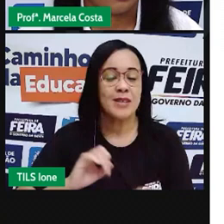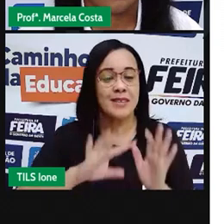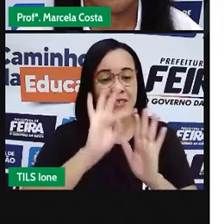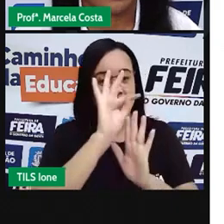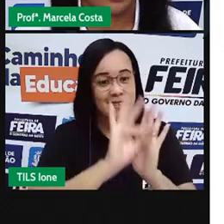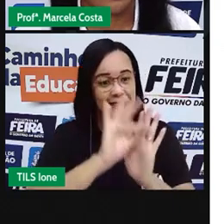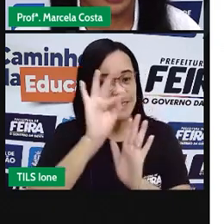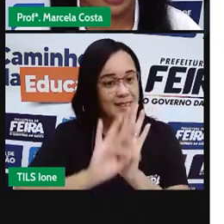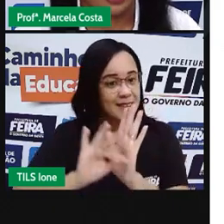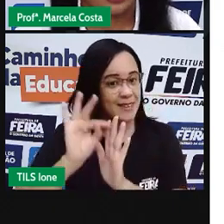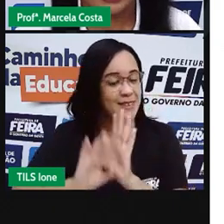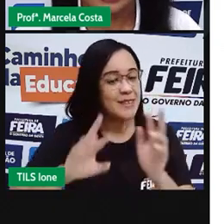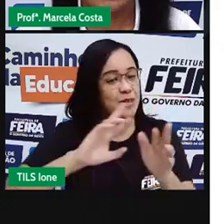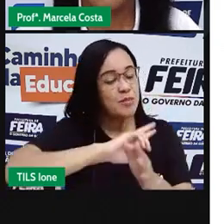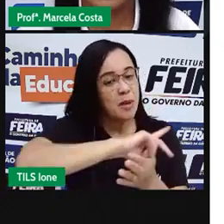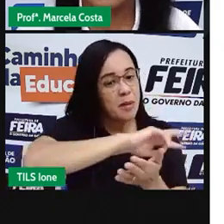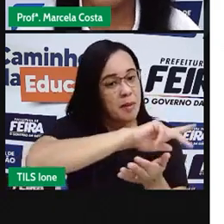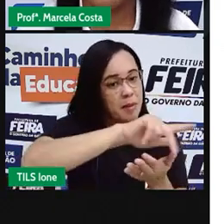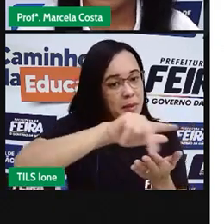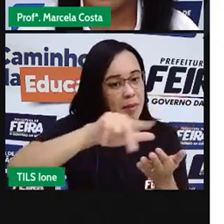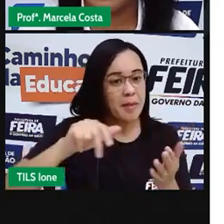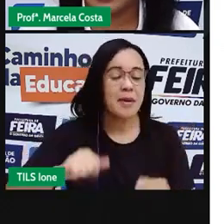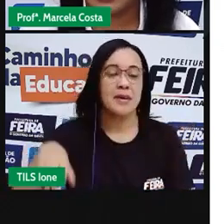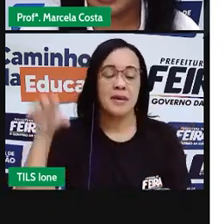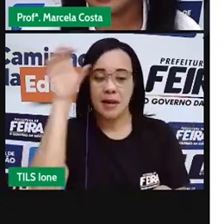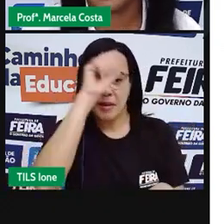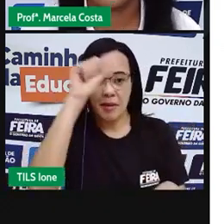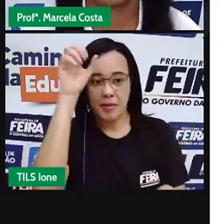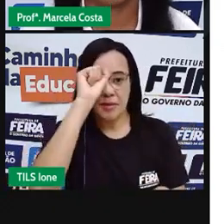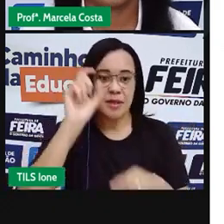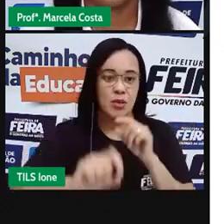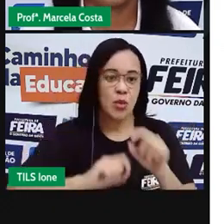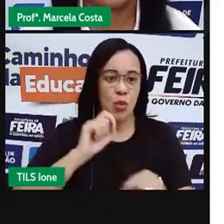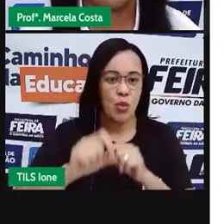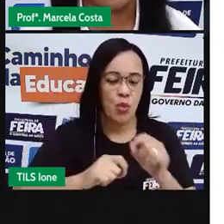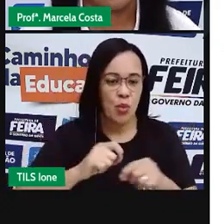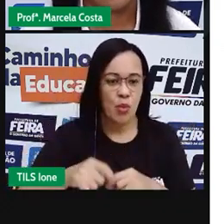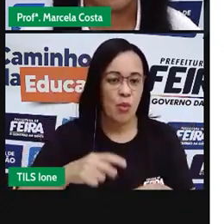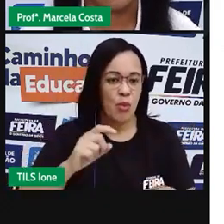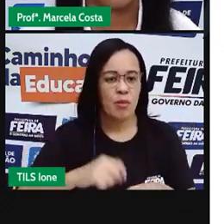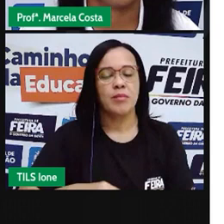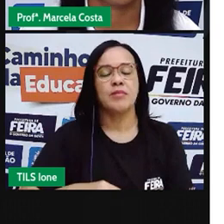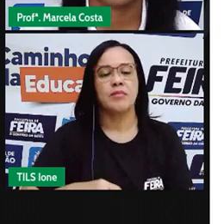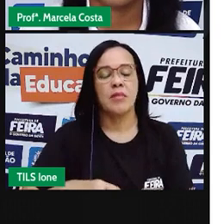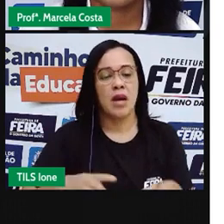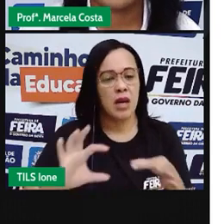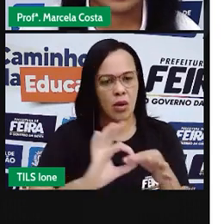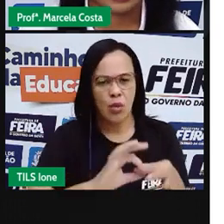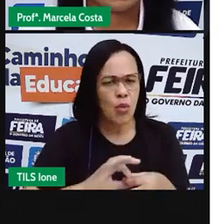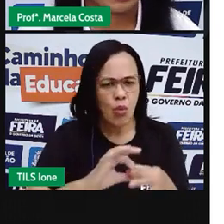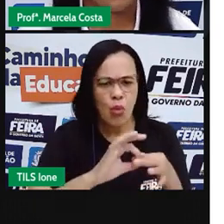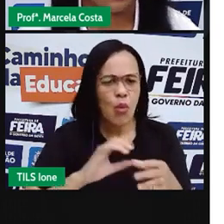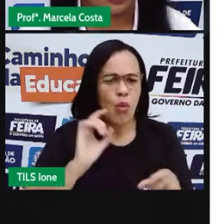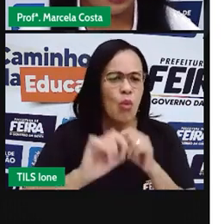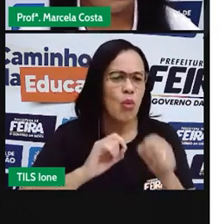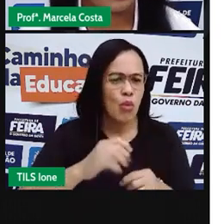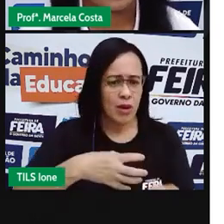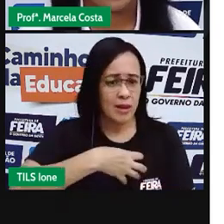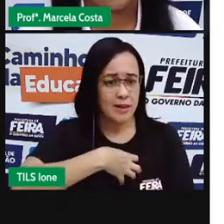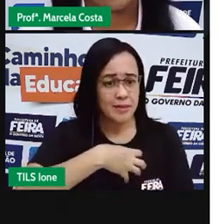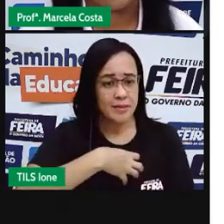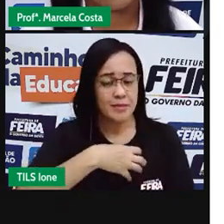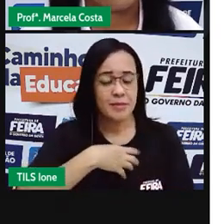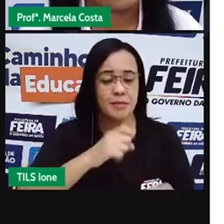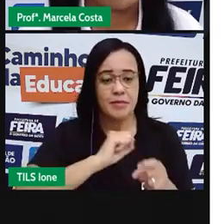textos diferentes. Você também vai aprender a relacionar os elementos sonoros, sílabas,